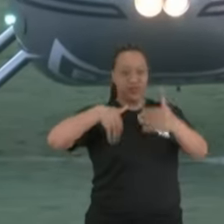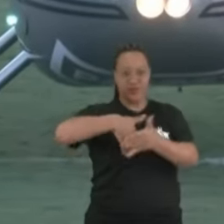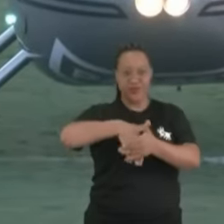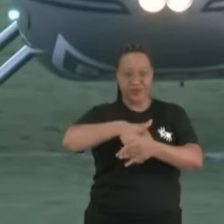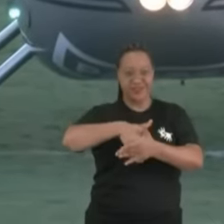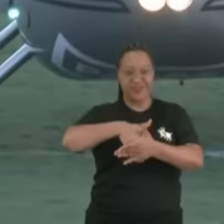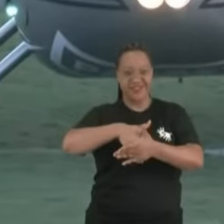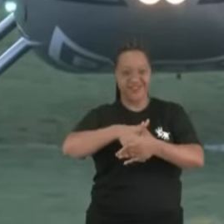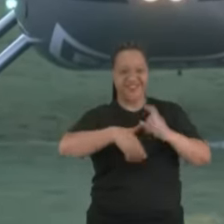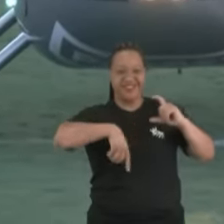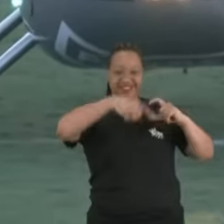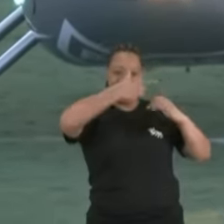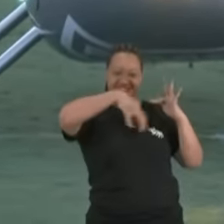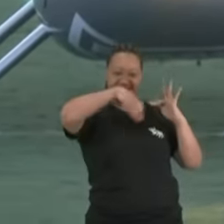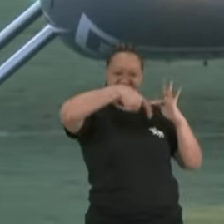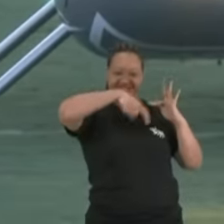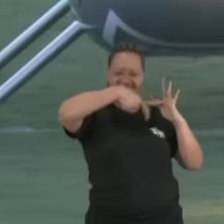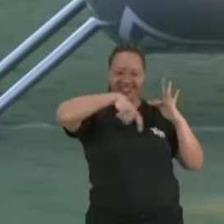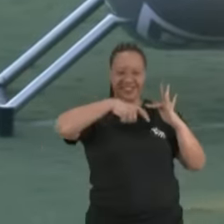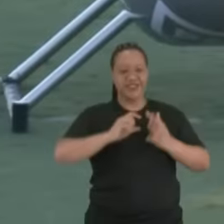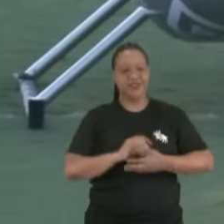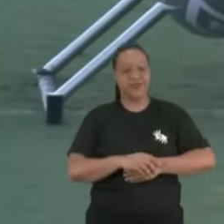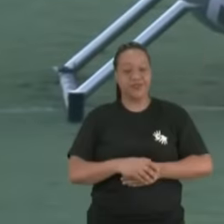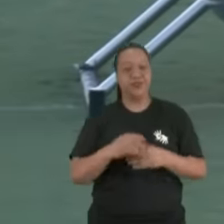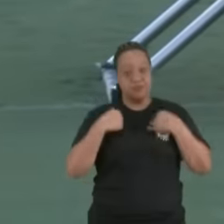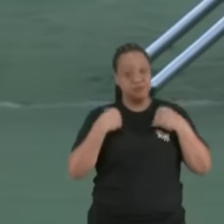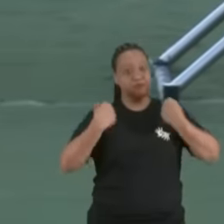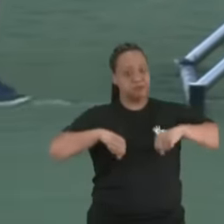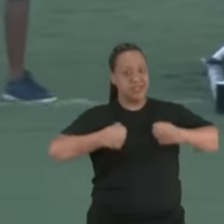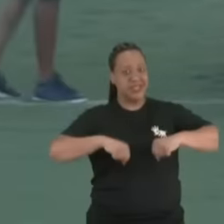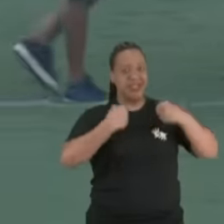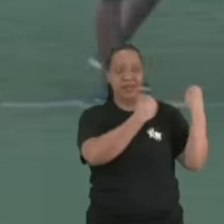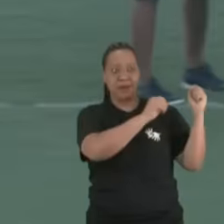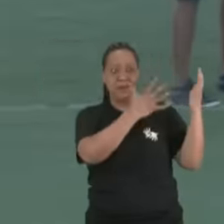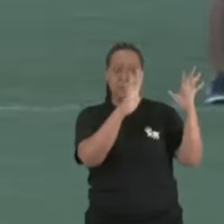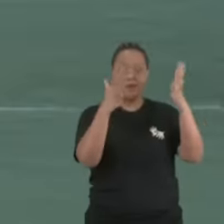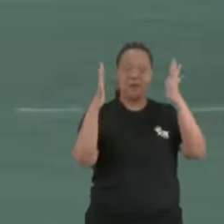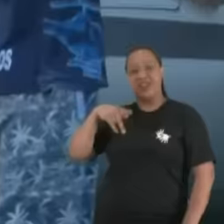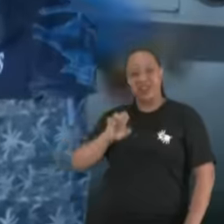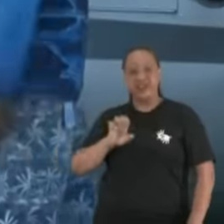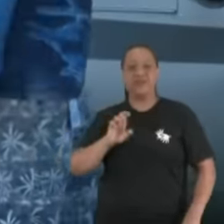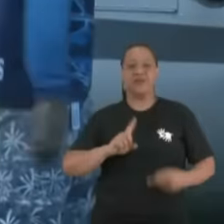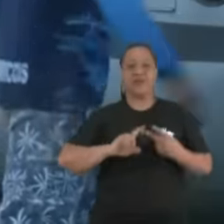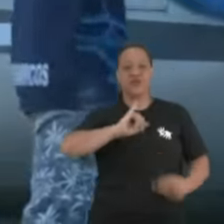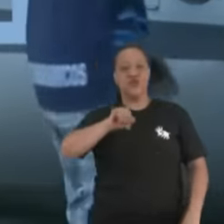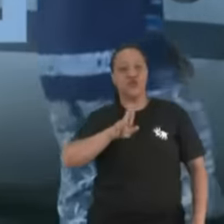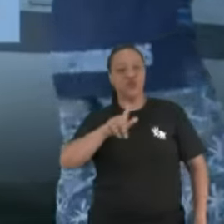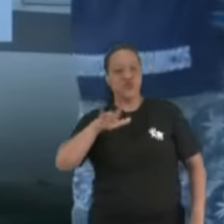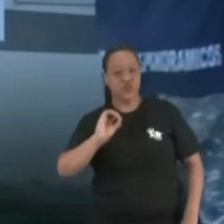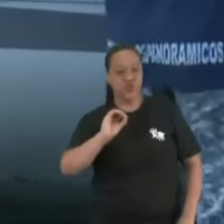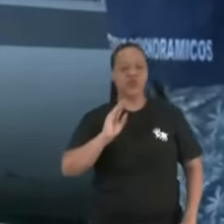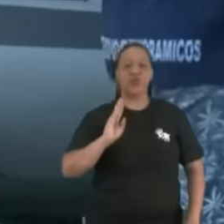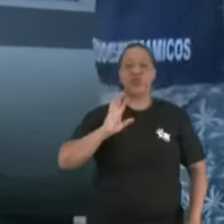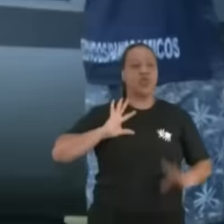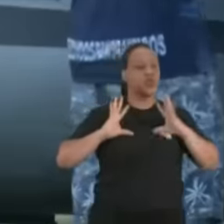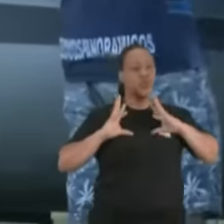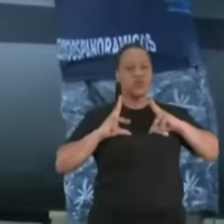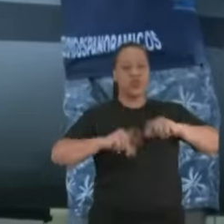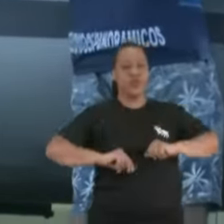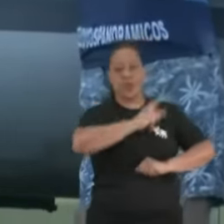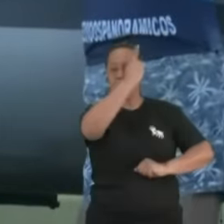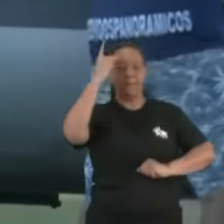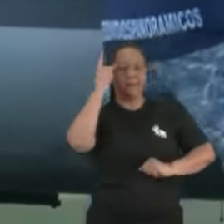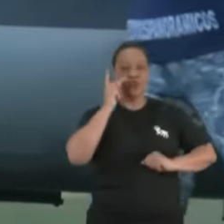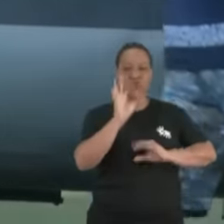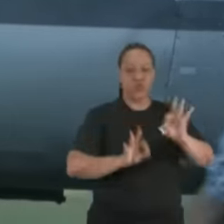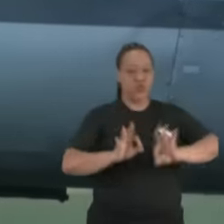Futebol. É isso, rapaz. Aliás, a gente precisa parabenizar a organização, a todos que estão envolvidos na